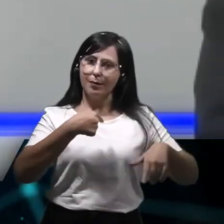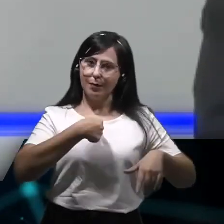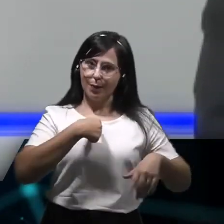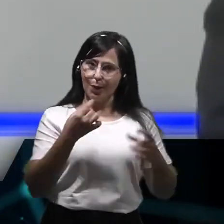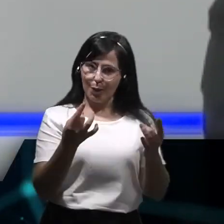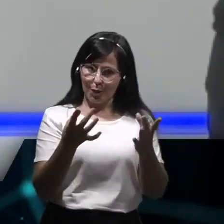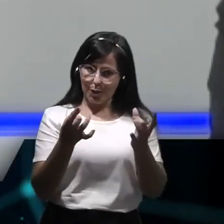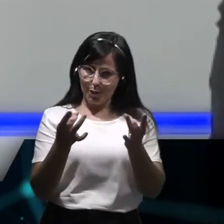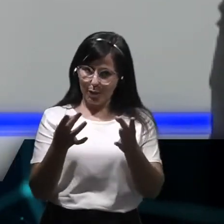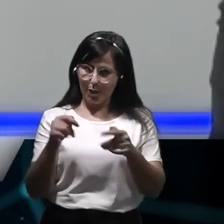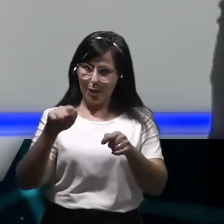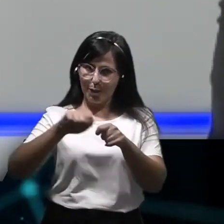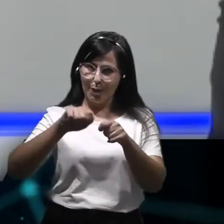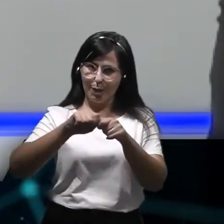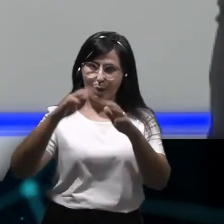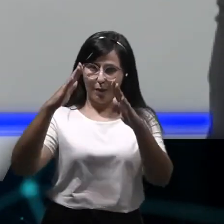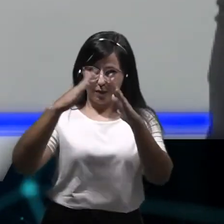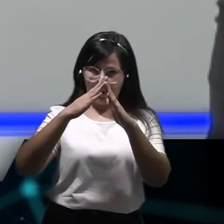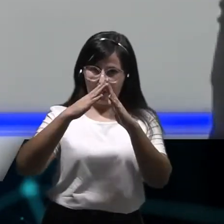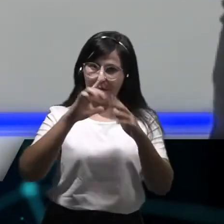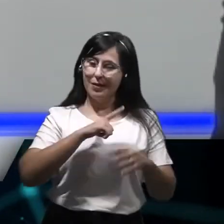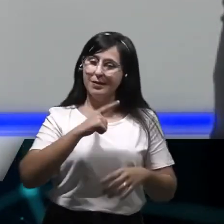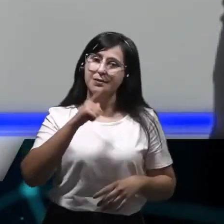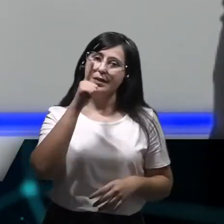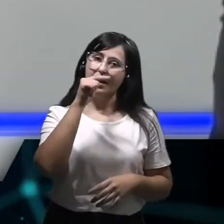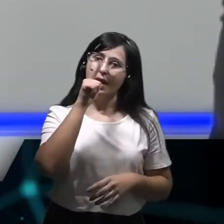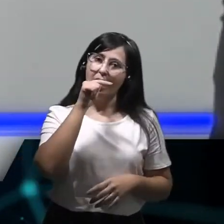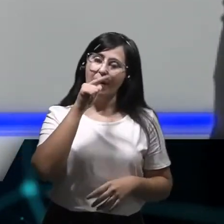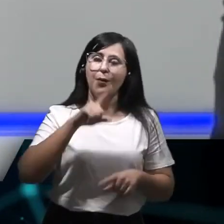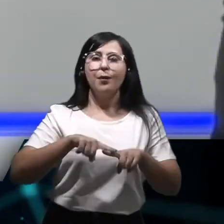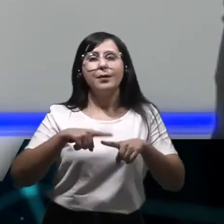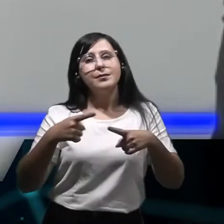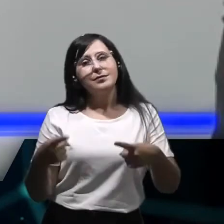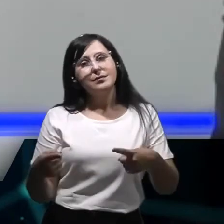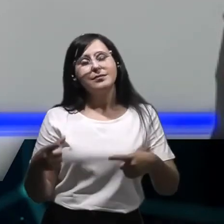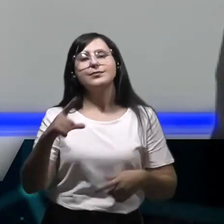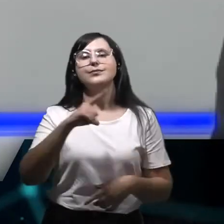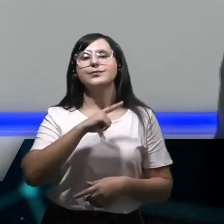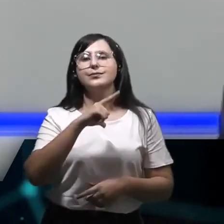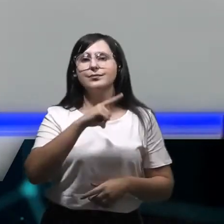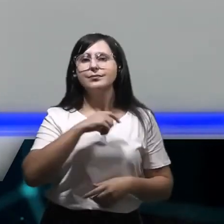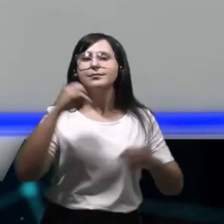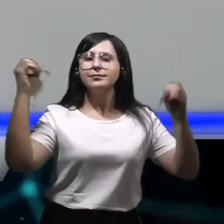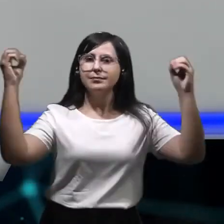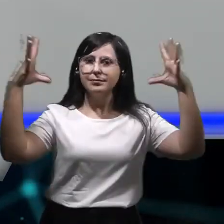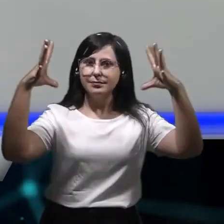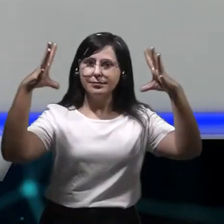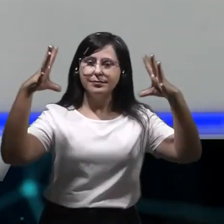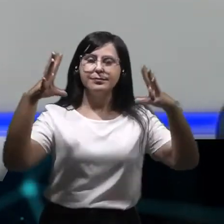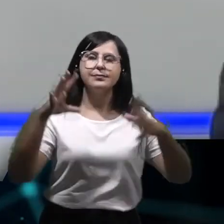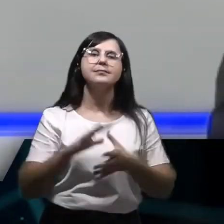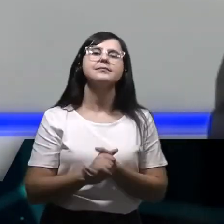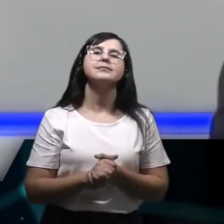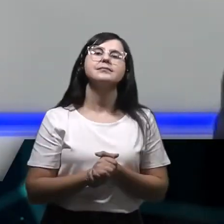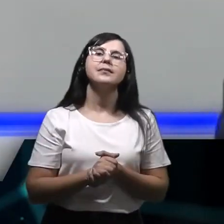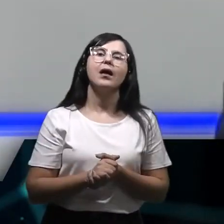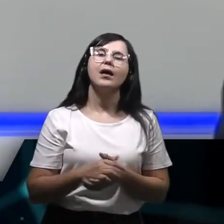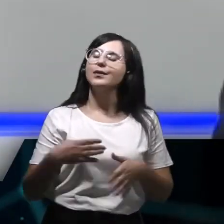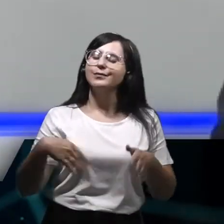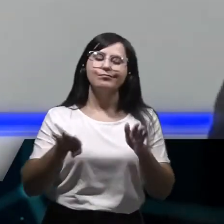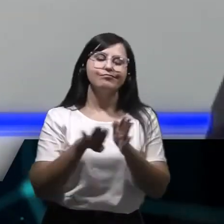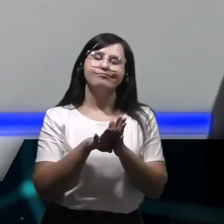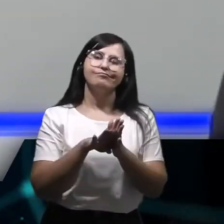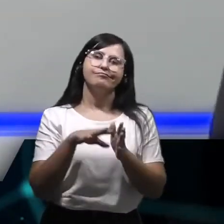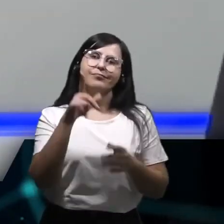tem ainda água lá, apesar que nós levamos água até o Boa Esperança, foi até onde conseguimos. Não chegou água ainda no Pedro